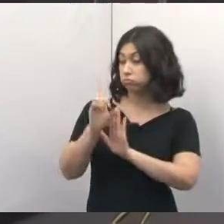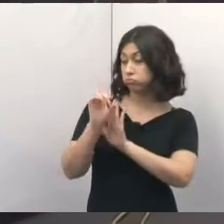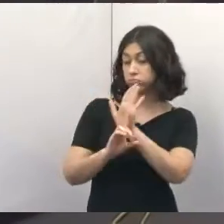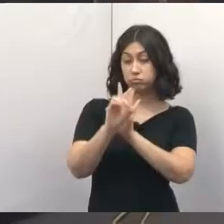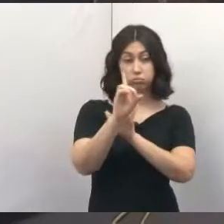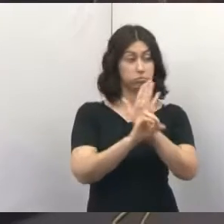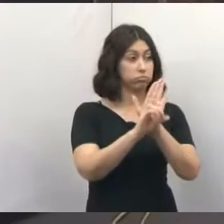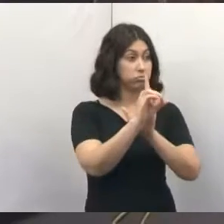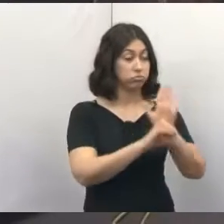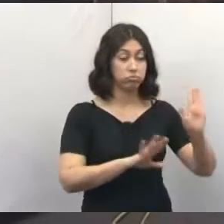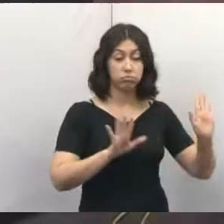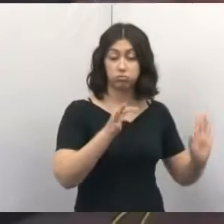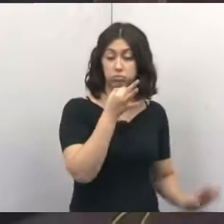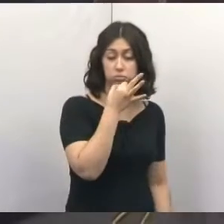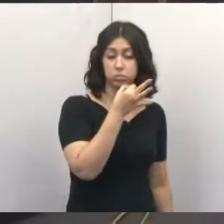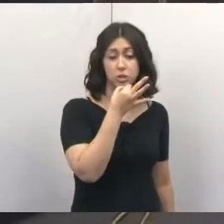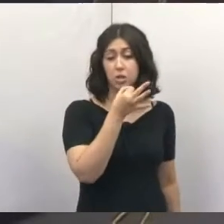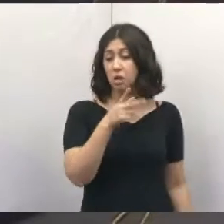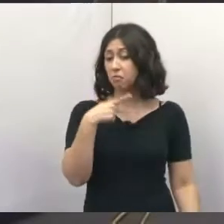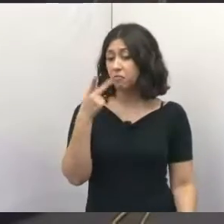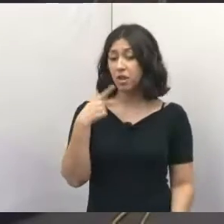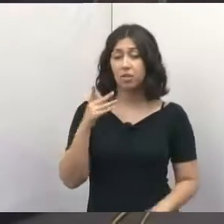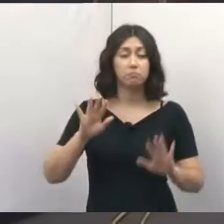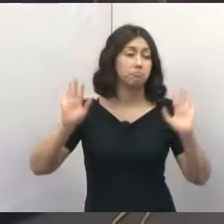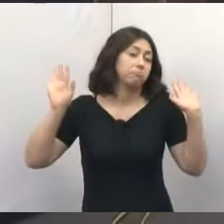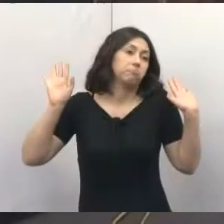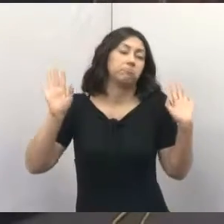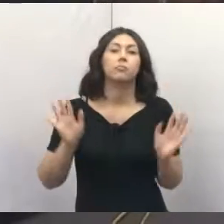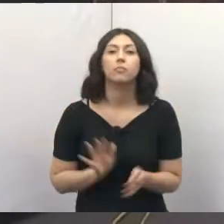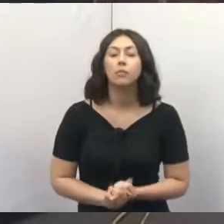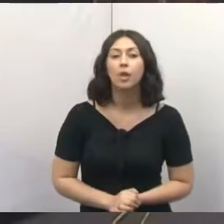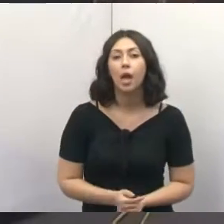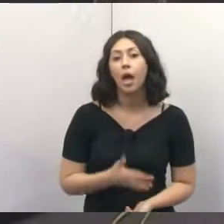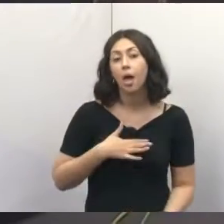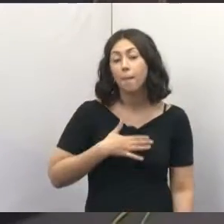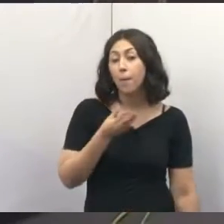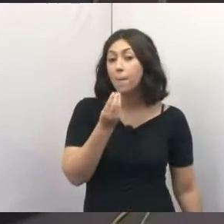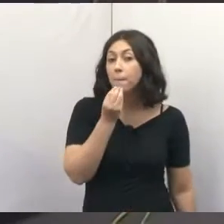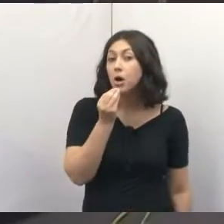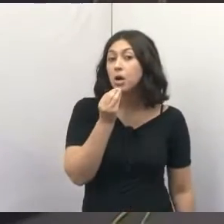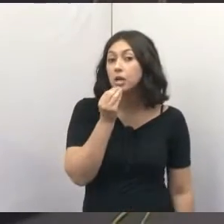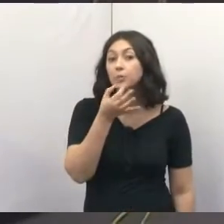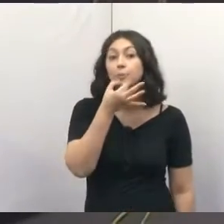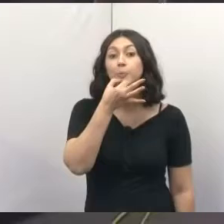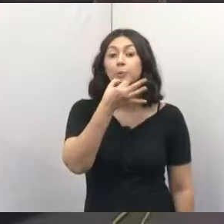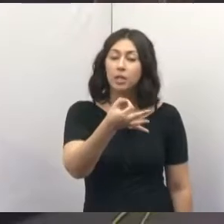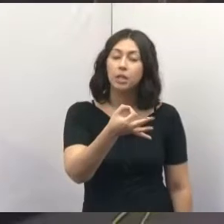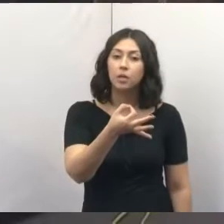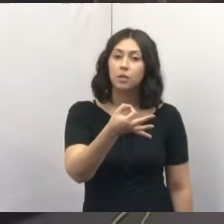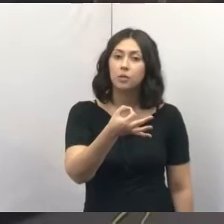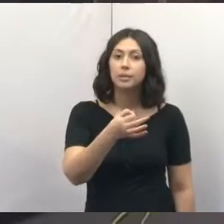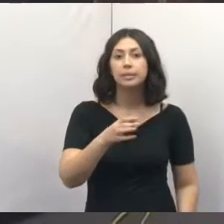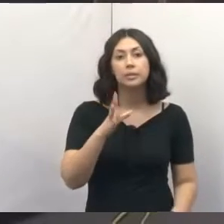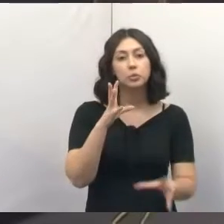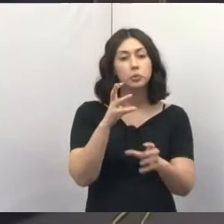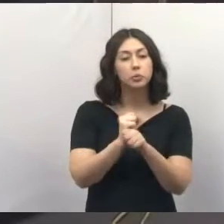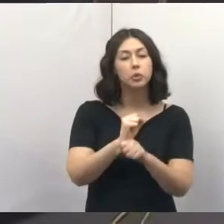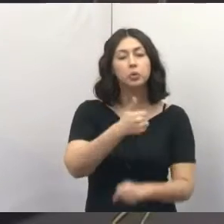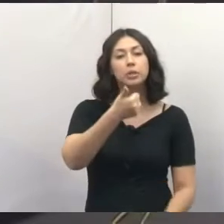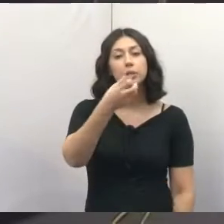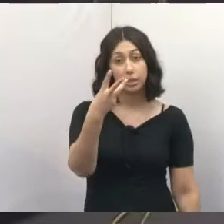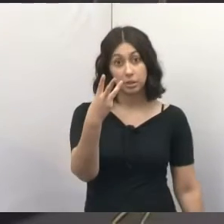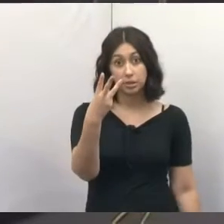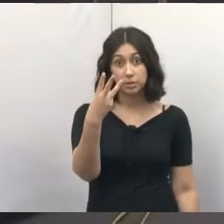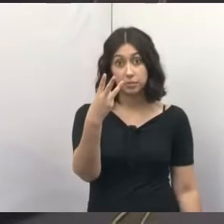direito de colocar a sua opinião, de falar, enfim. Eu estou tendo a oportunidade de dar a minha opinião. Tem 13